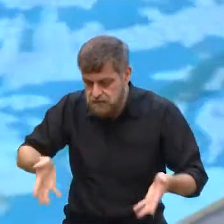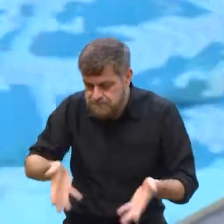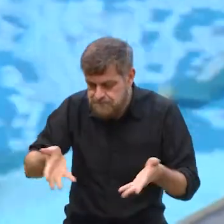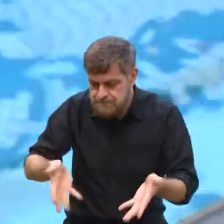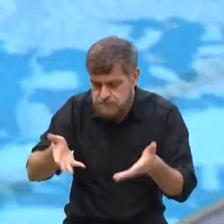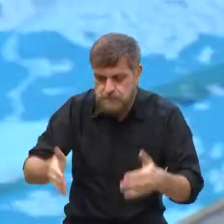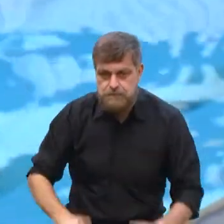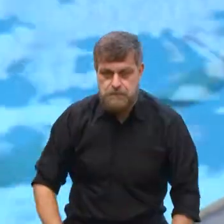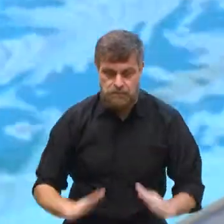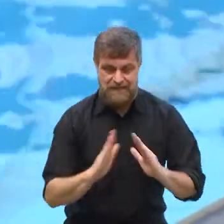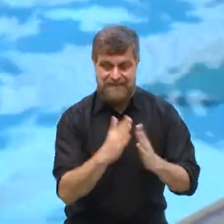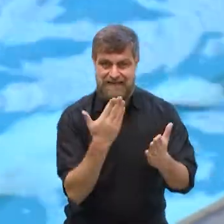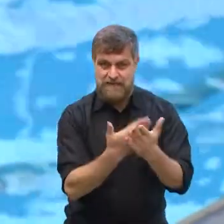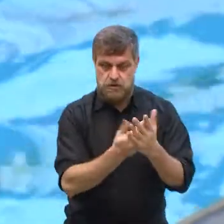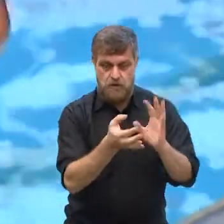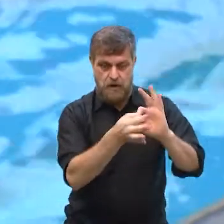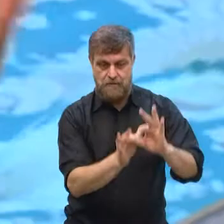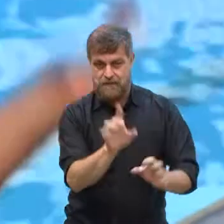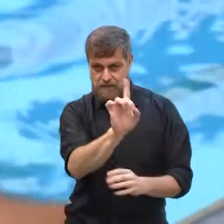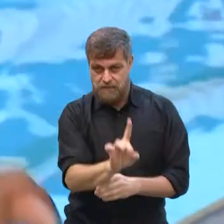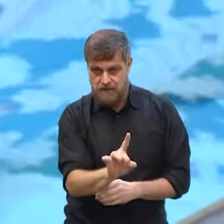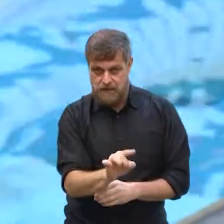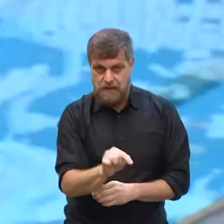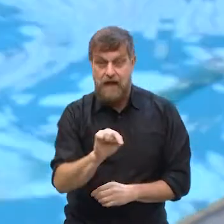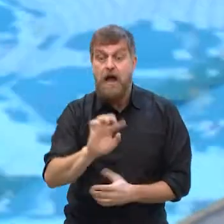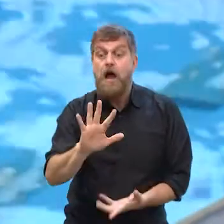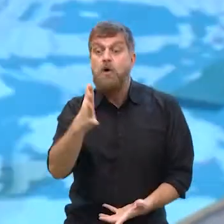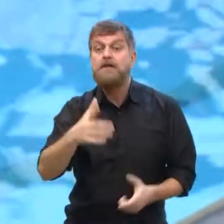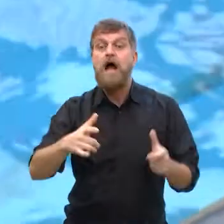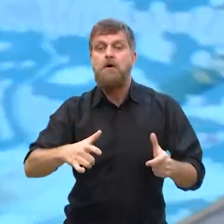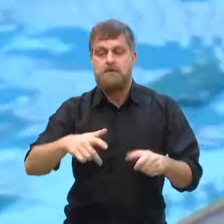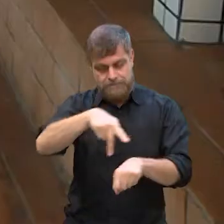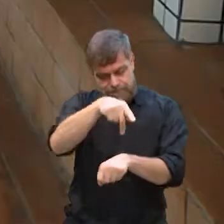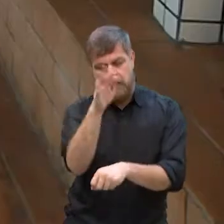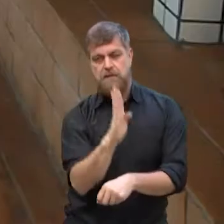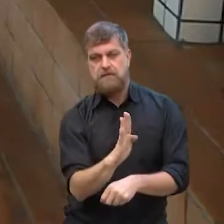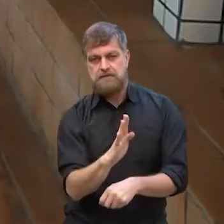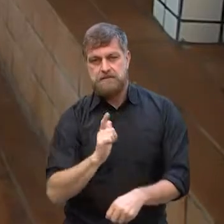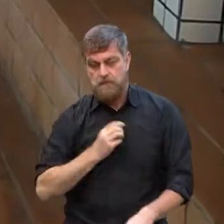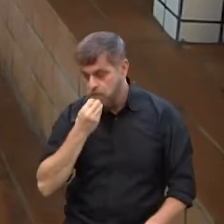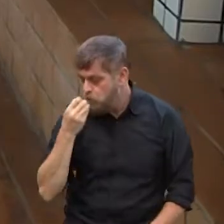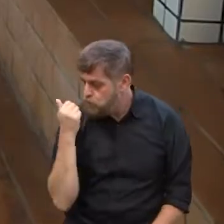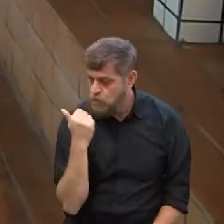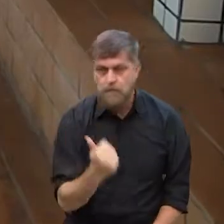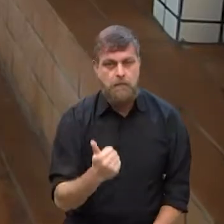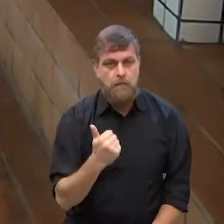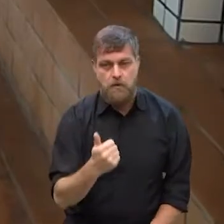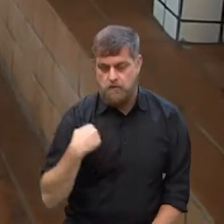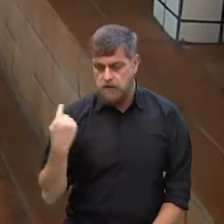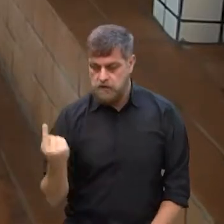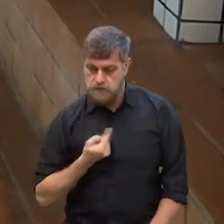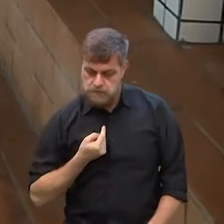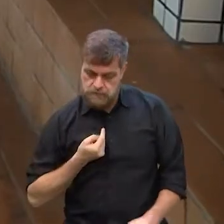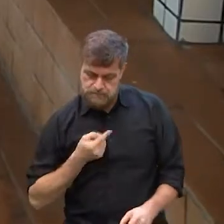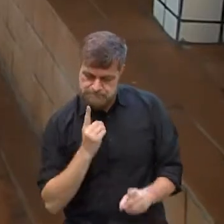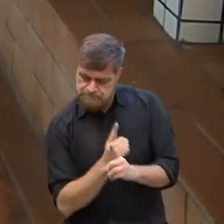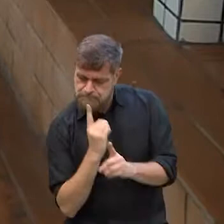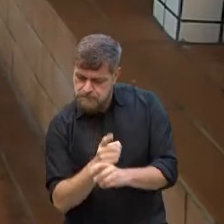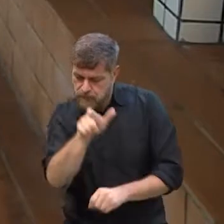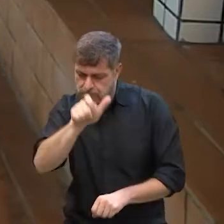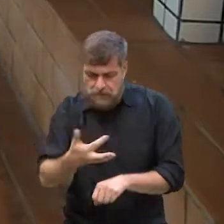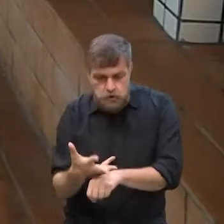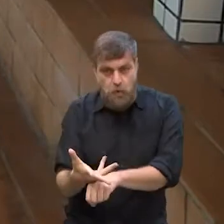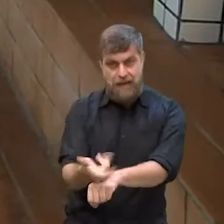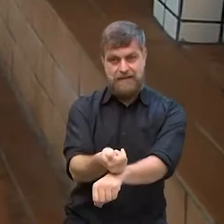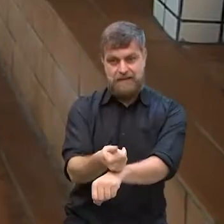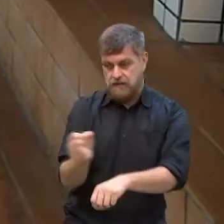Paralimpíada Escolar, a maior Paralimpíada Escolar do mundo acontece no Brasil, e isso é muito bom. É onde a gente vai descobrir novos talentos, é onde a